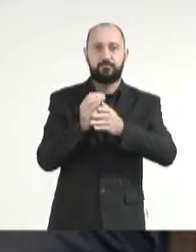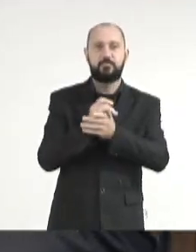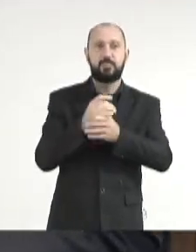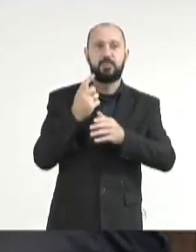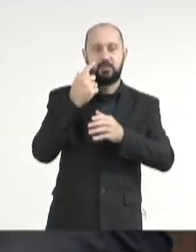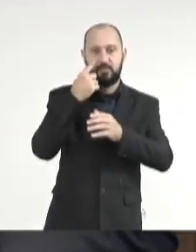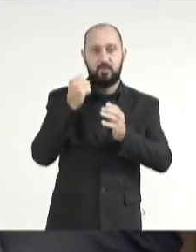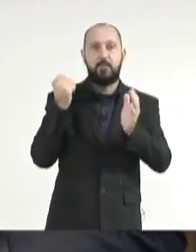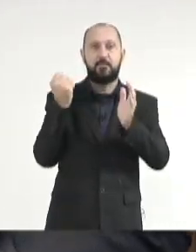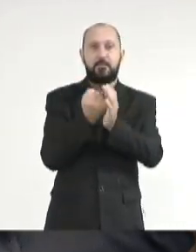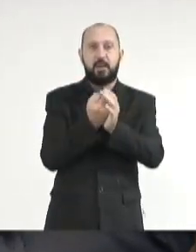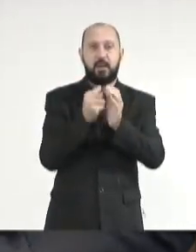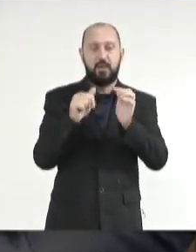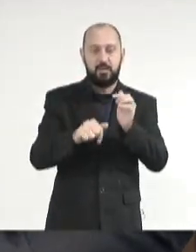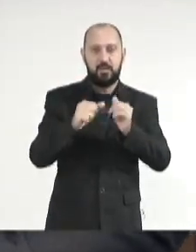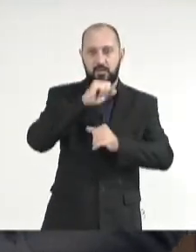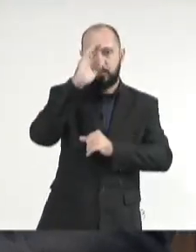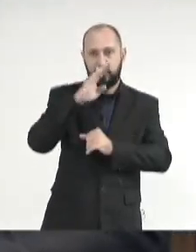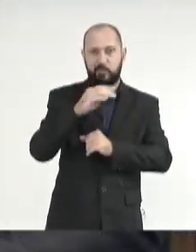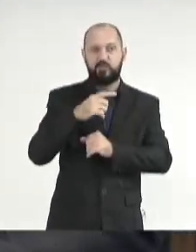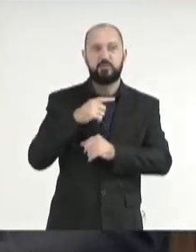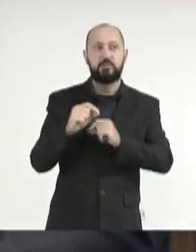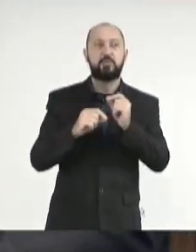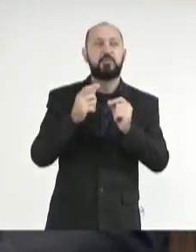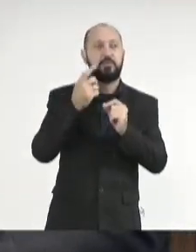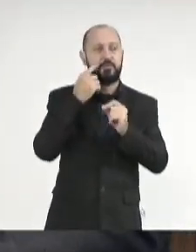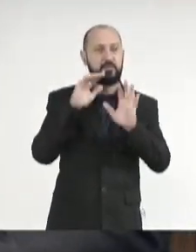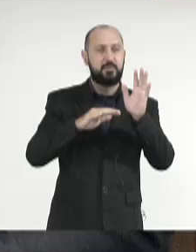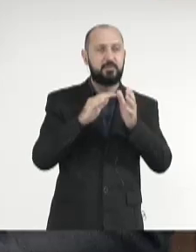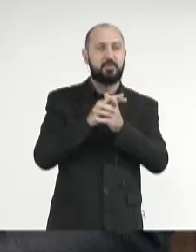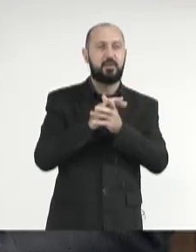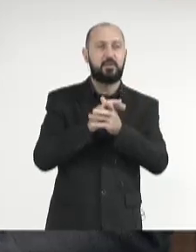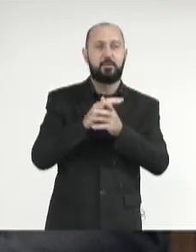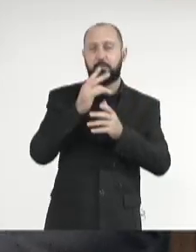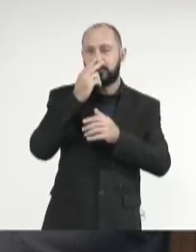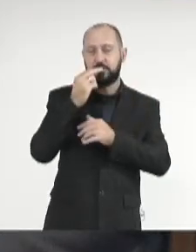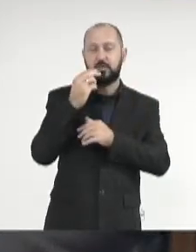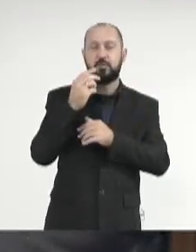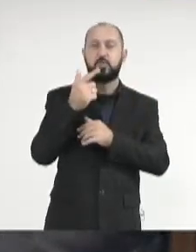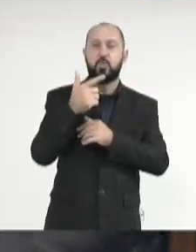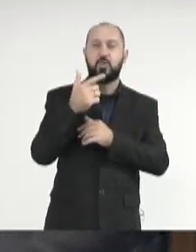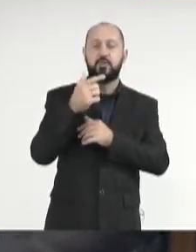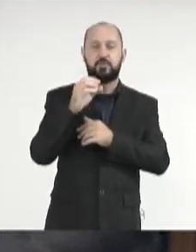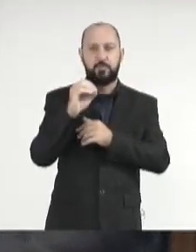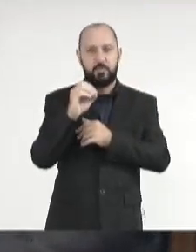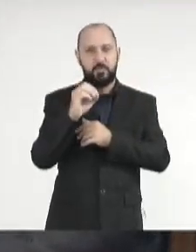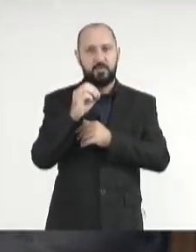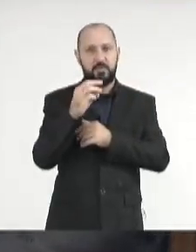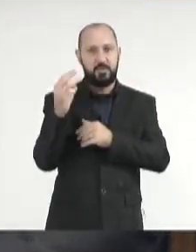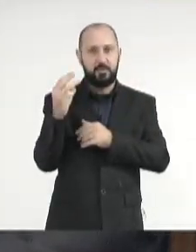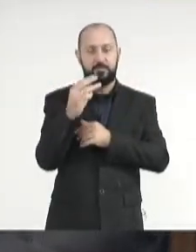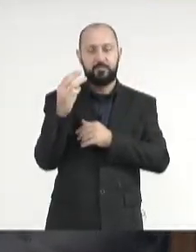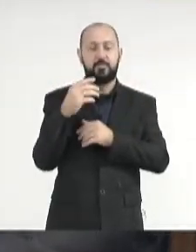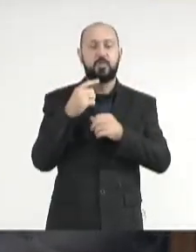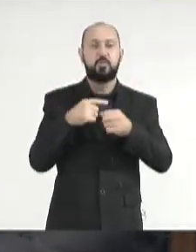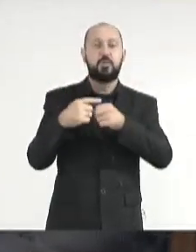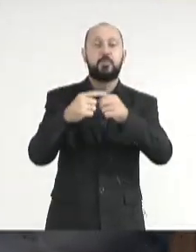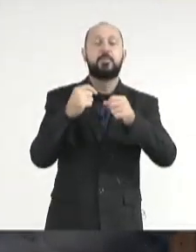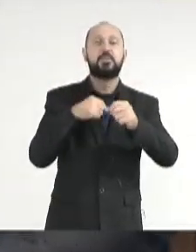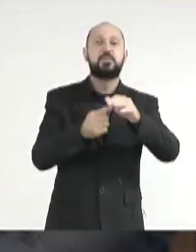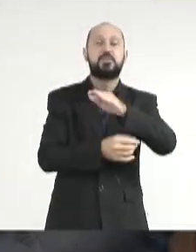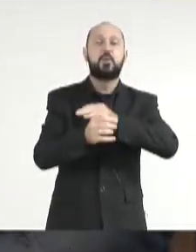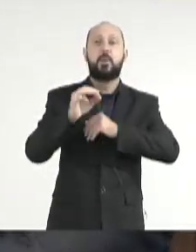Existe um marco legal do saneamento aqui no Brasil, Gustavo, que ele prevê, salvo engano, até 2033, que todos os municípios precisam